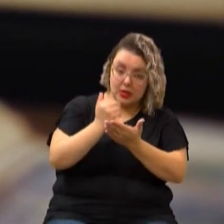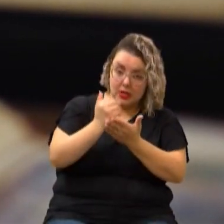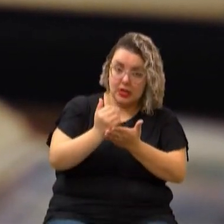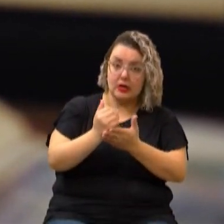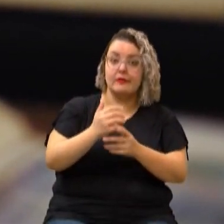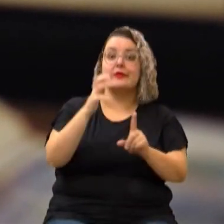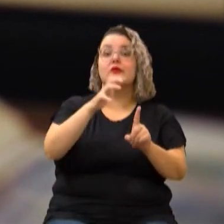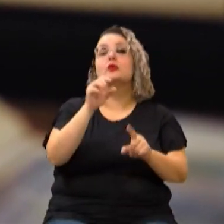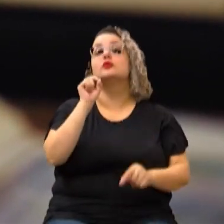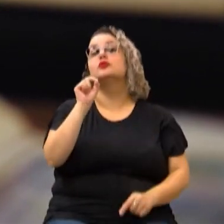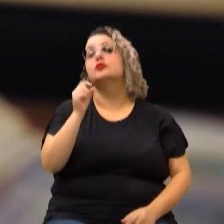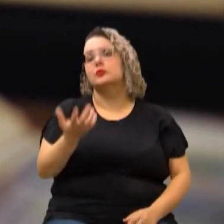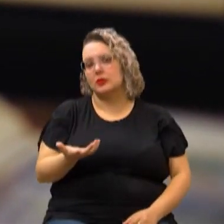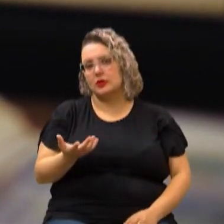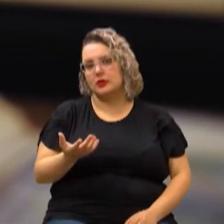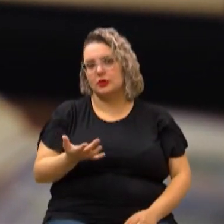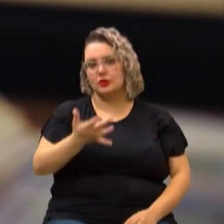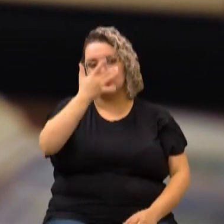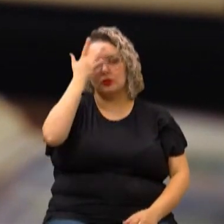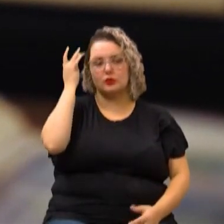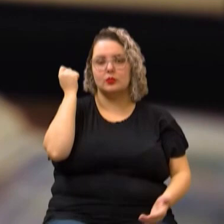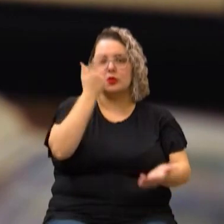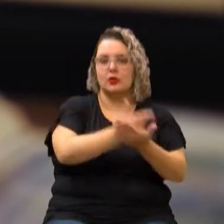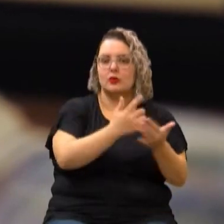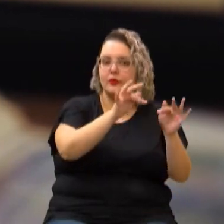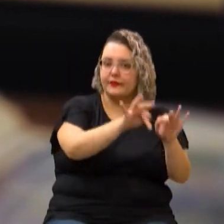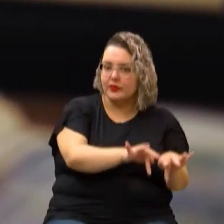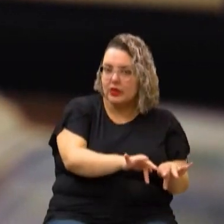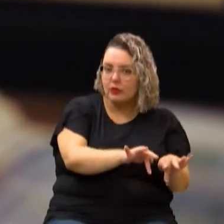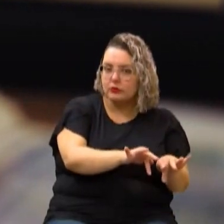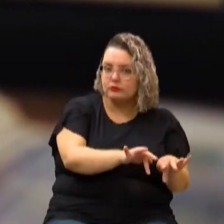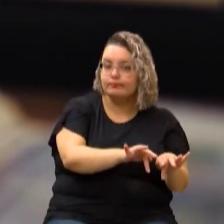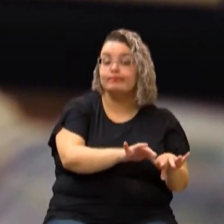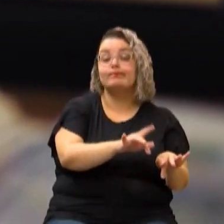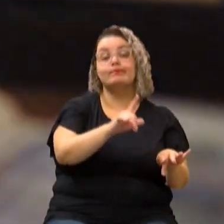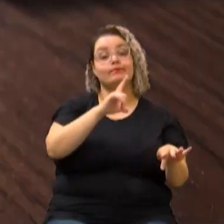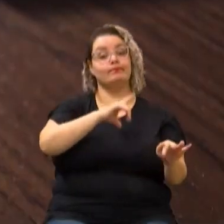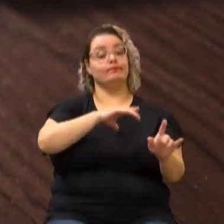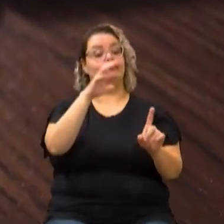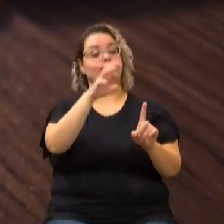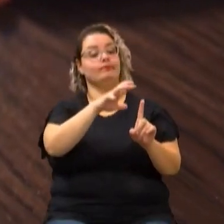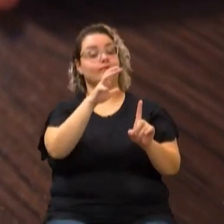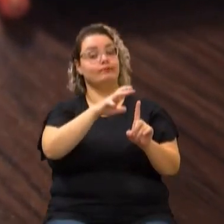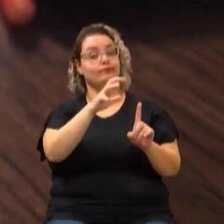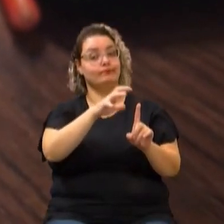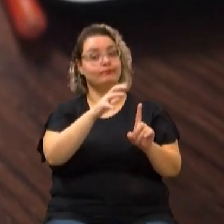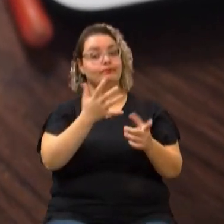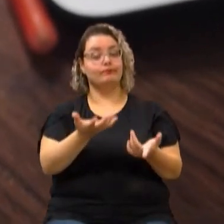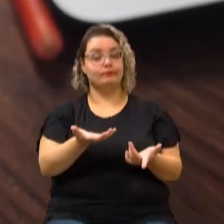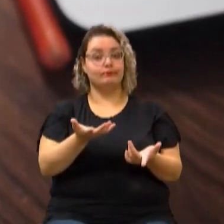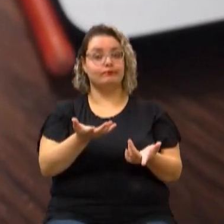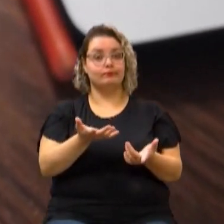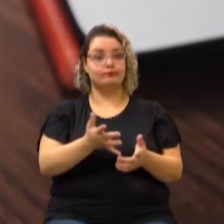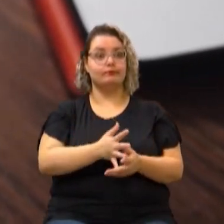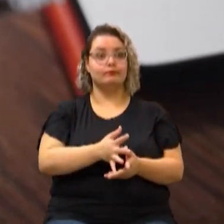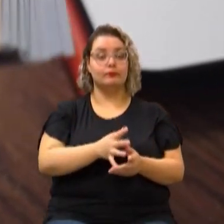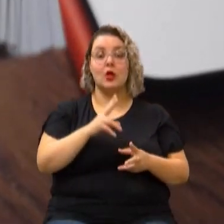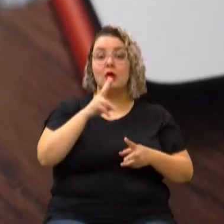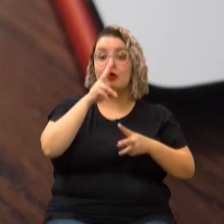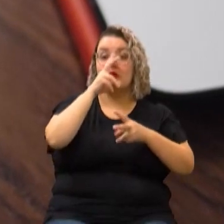Ótimo, bela pergunta. Vamos remeter um pouquinho, vamos falar um pouquinho em uma pauta que está sempre vigente, que é a chamada taxa